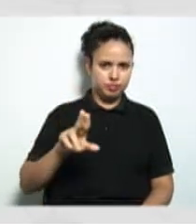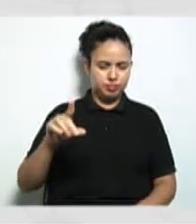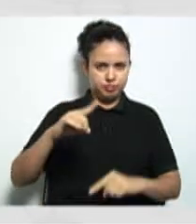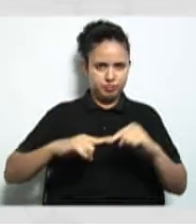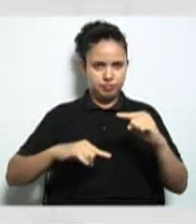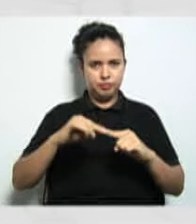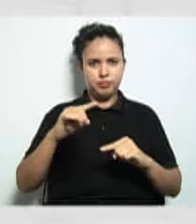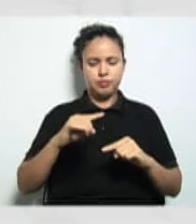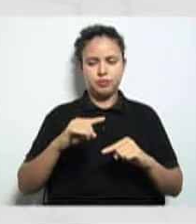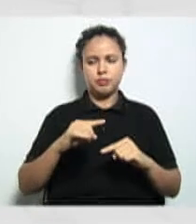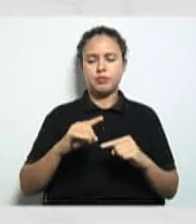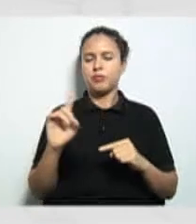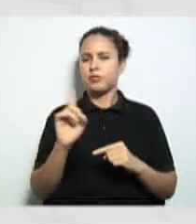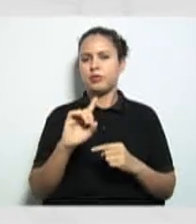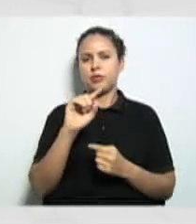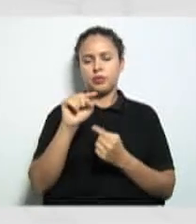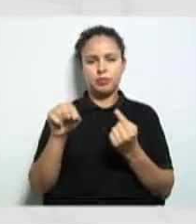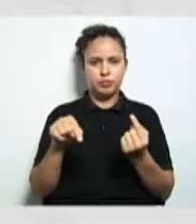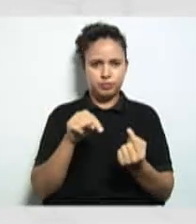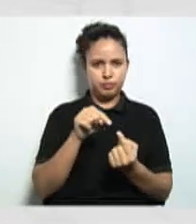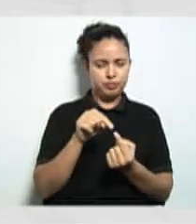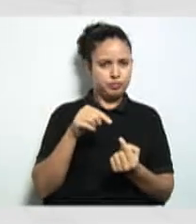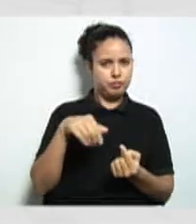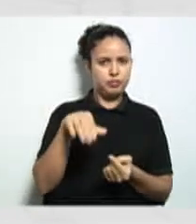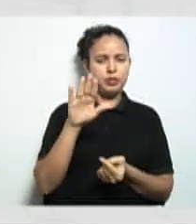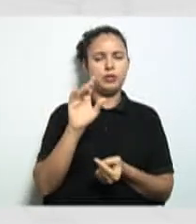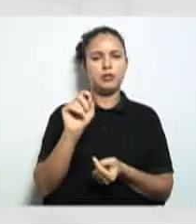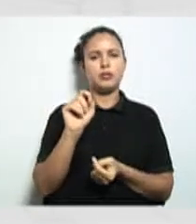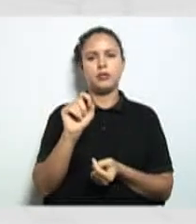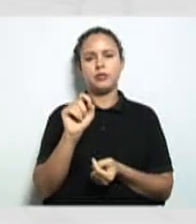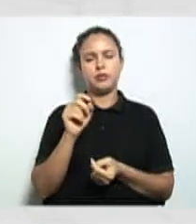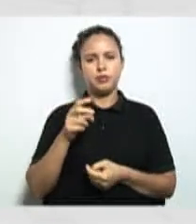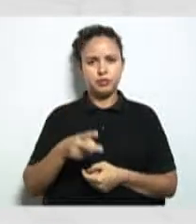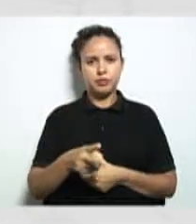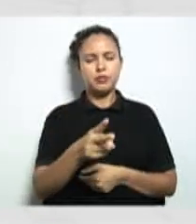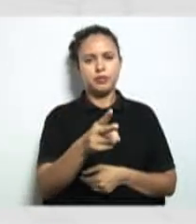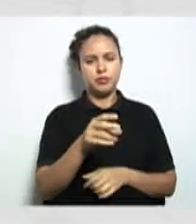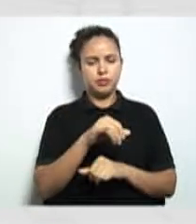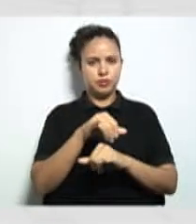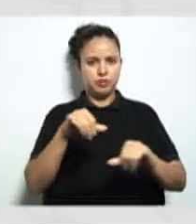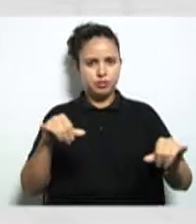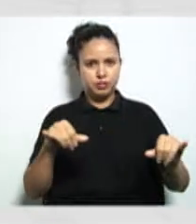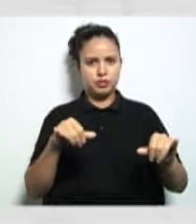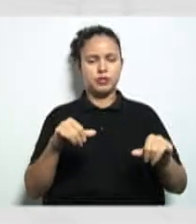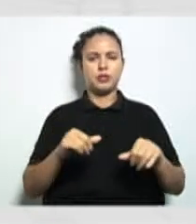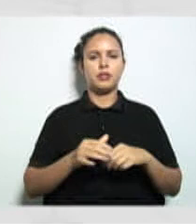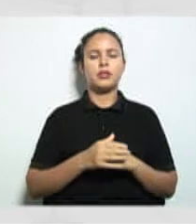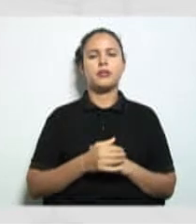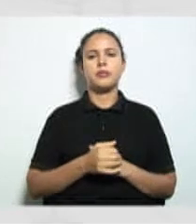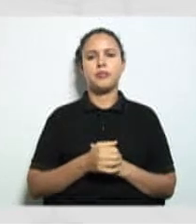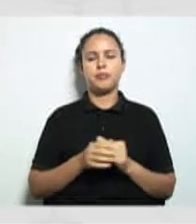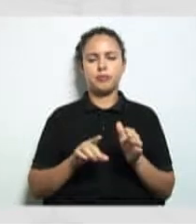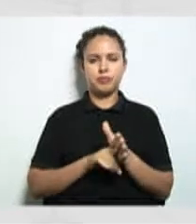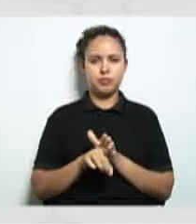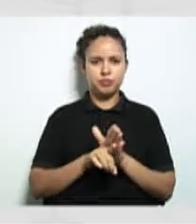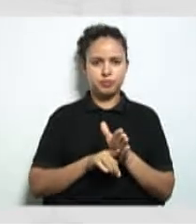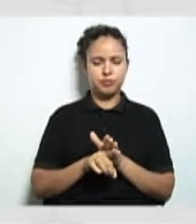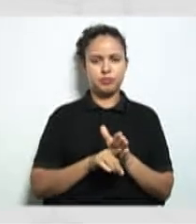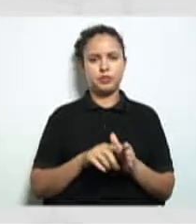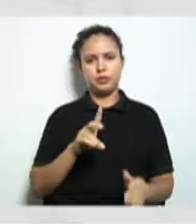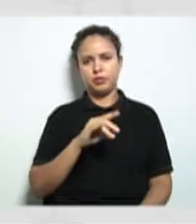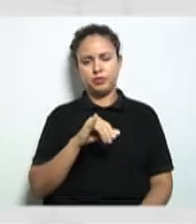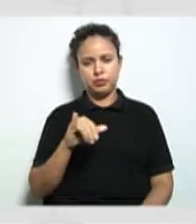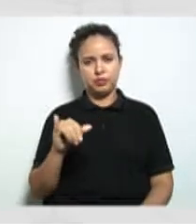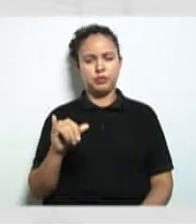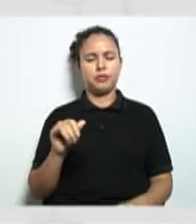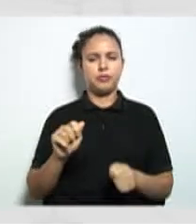O objetivo maior da pesquisa é sempre o quê? A divulgação. É sempre divulgar essa pesquisa. Então, eu vou fazer o